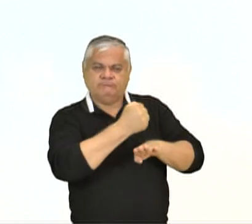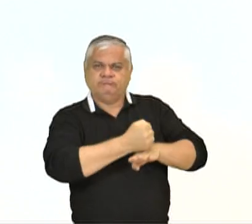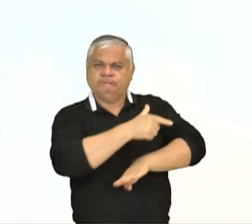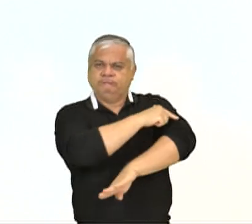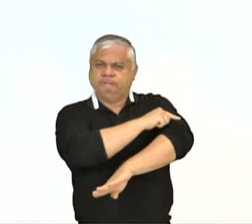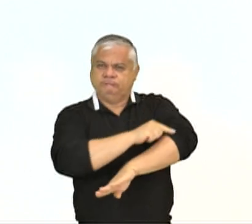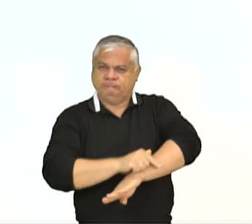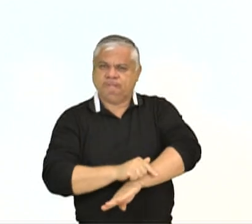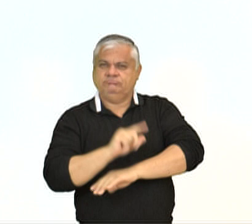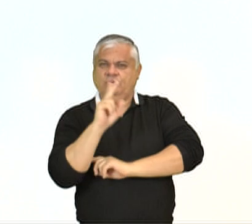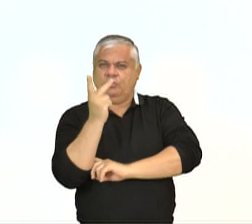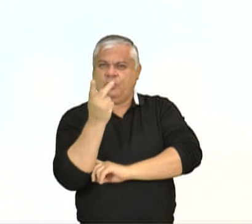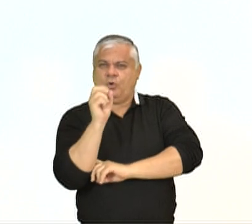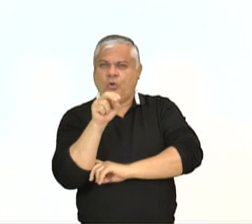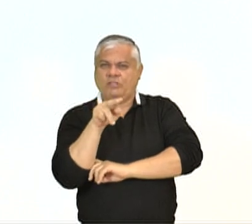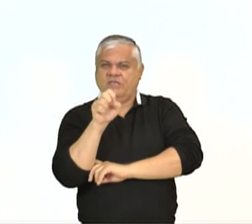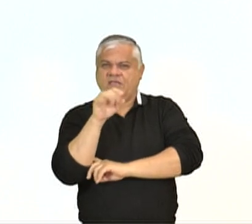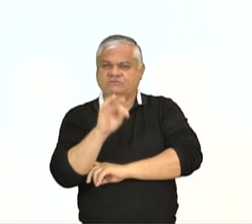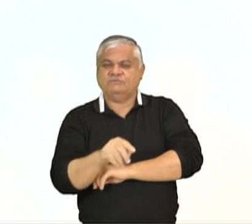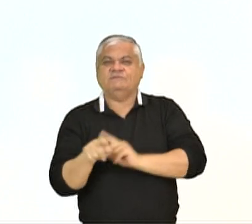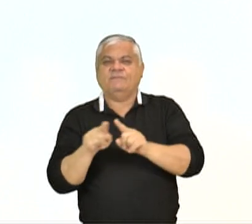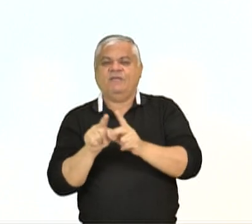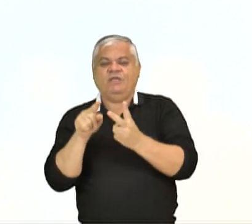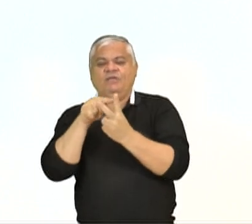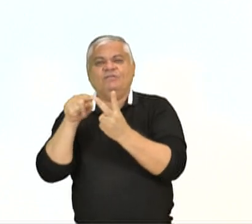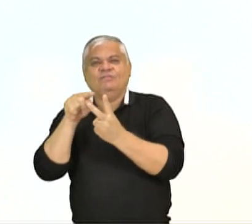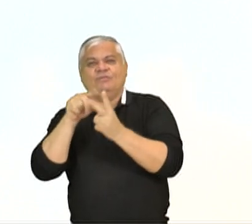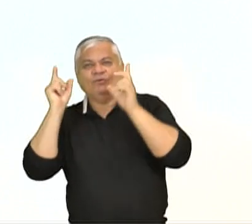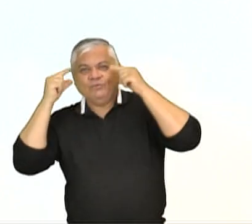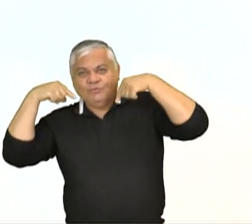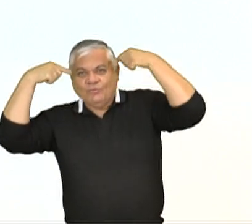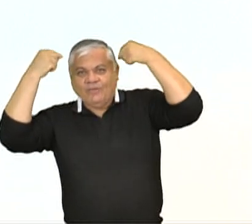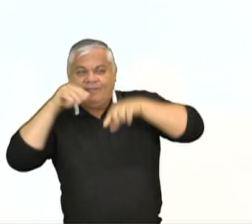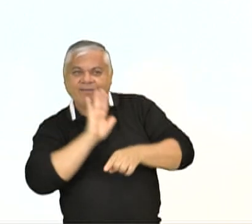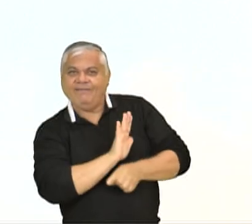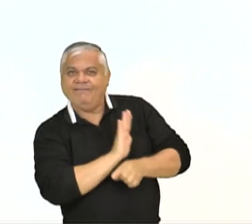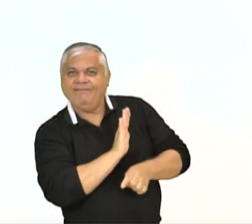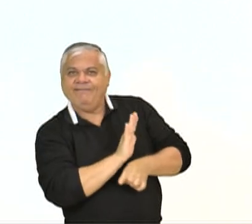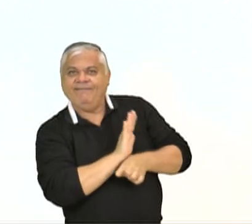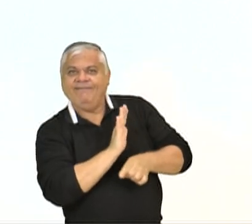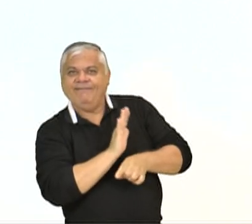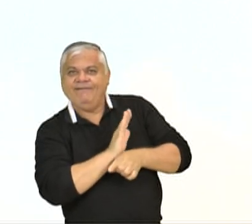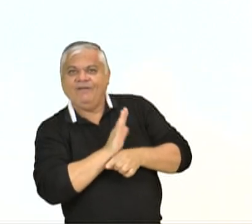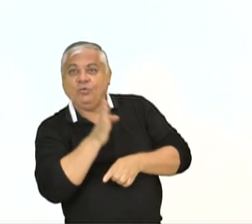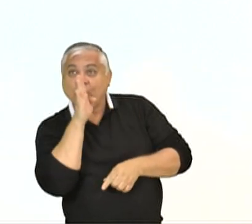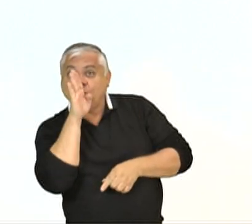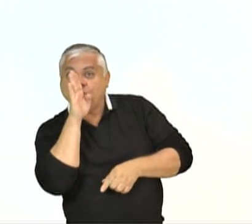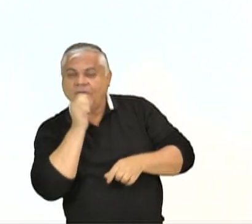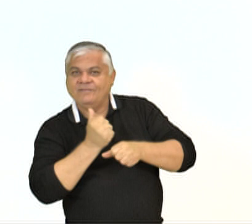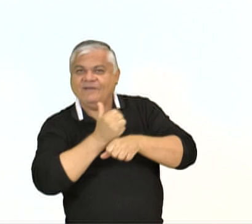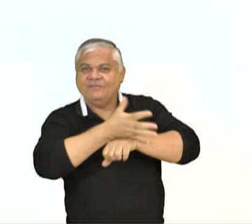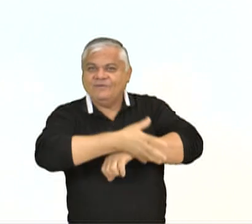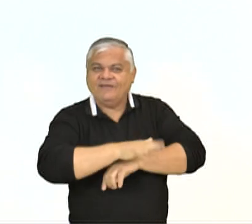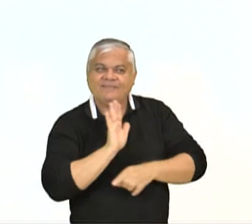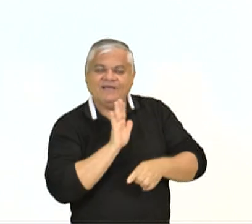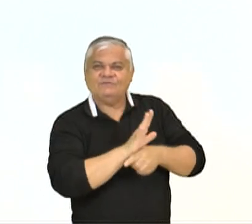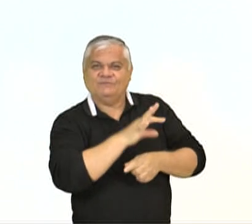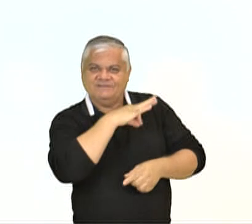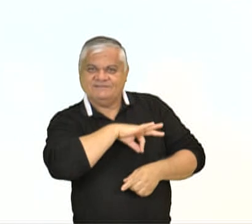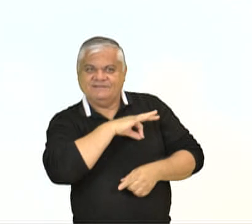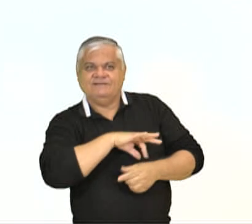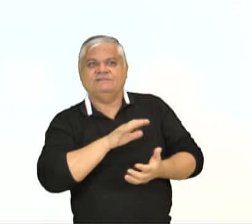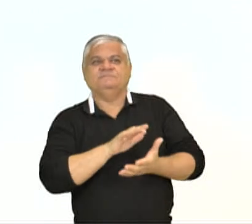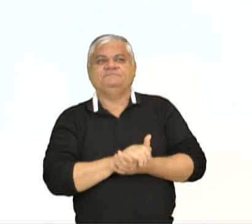né, o sapateiro, e os duendes que vêm ali para contribuir com a realização do projeto de sobrevivência desse